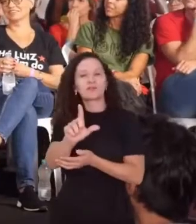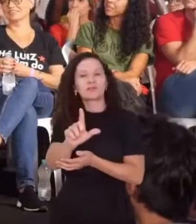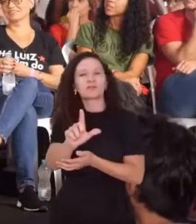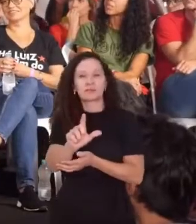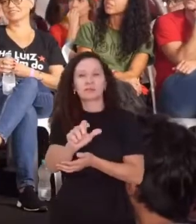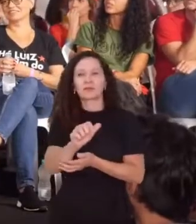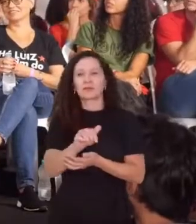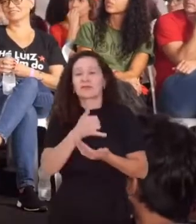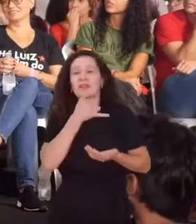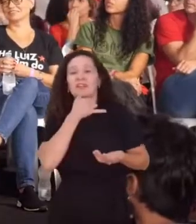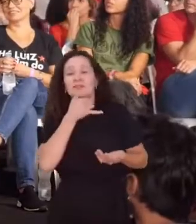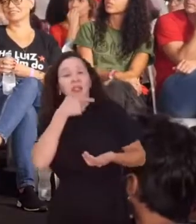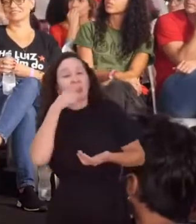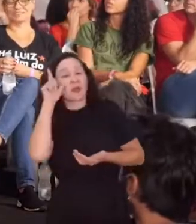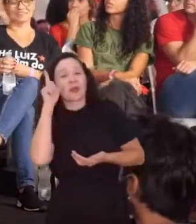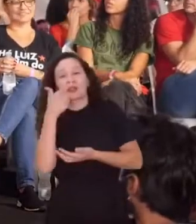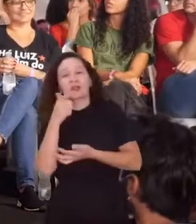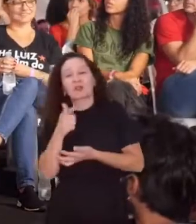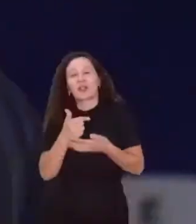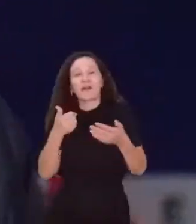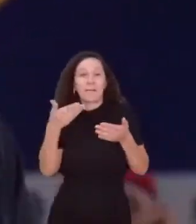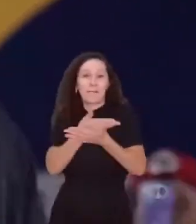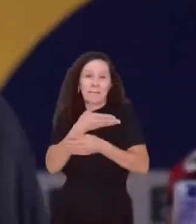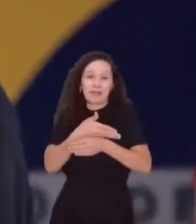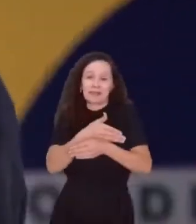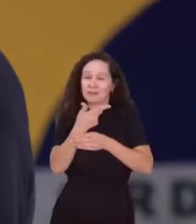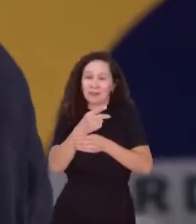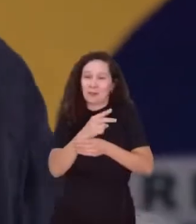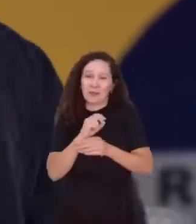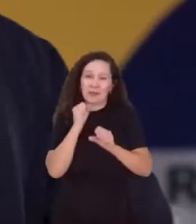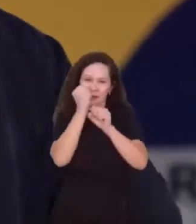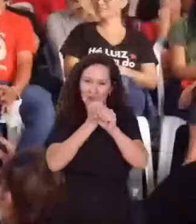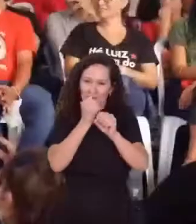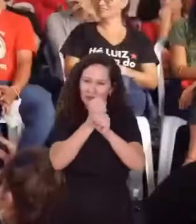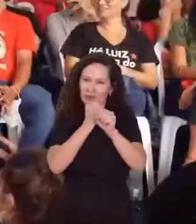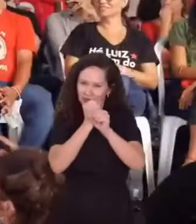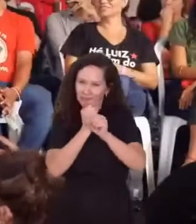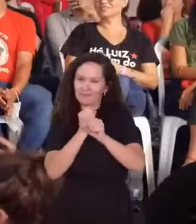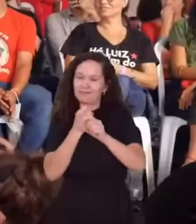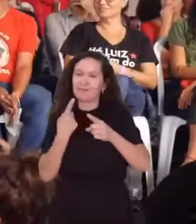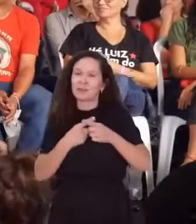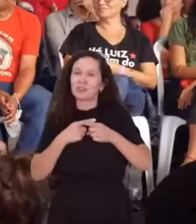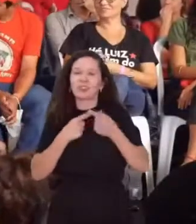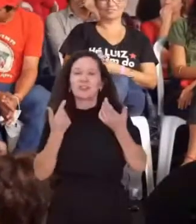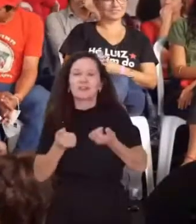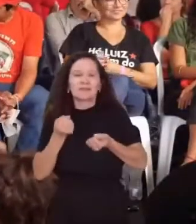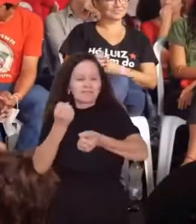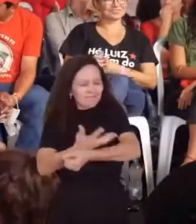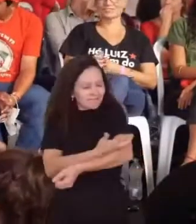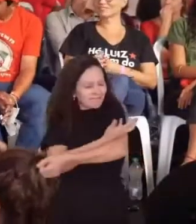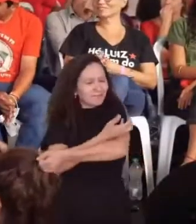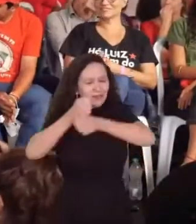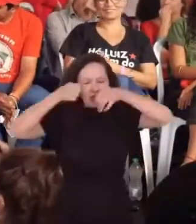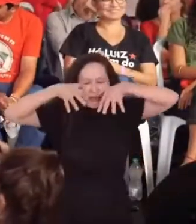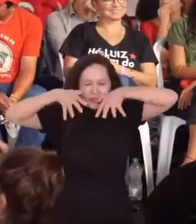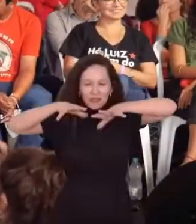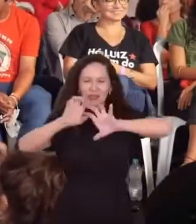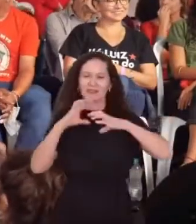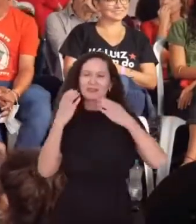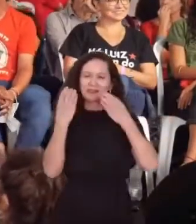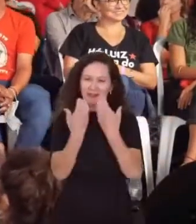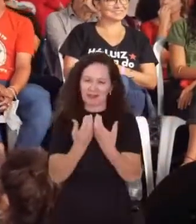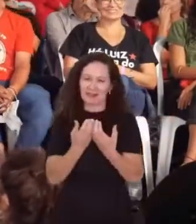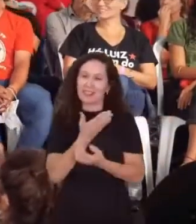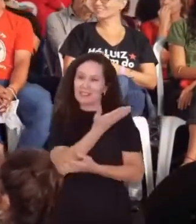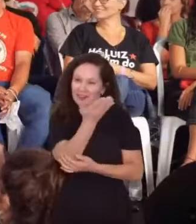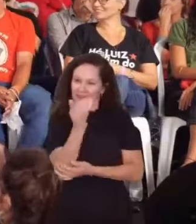lá no Sindicato da Construção Civil, porque foi uma choradeira coletiva. E se você estivesse lá, você ia